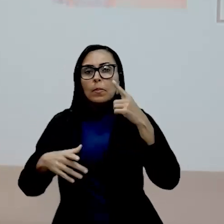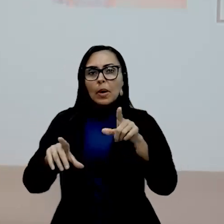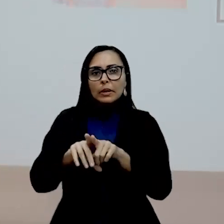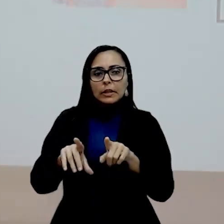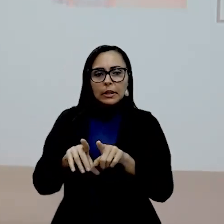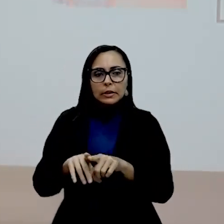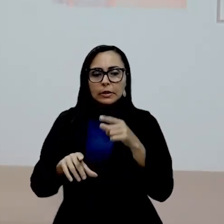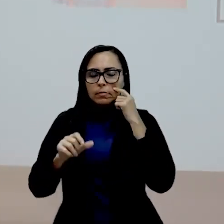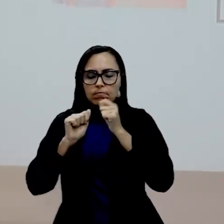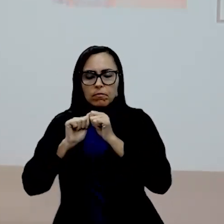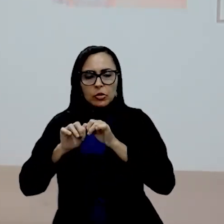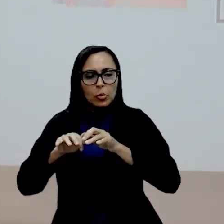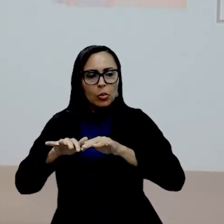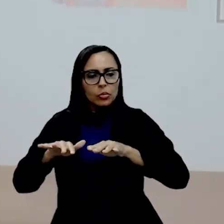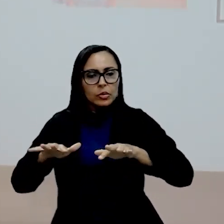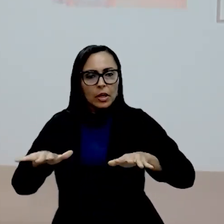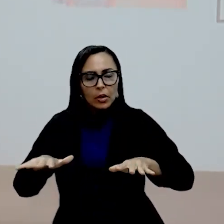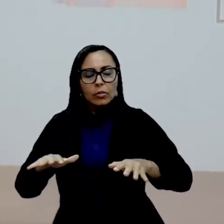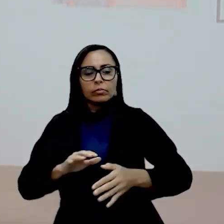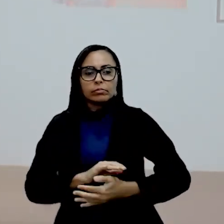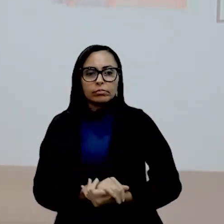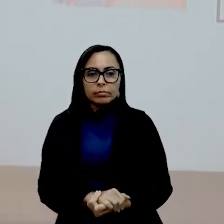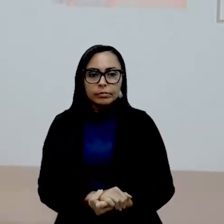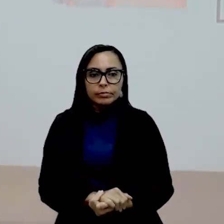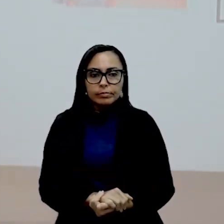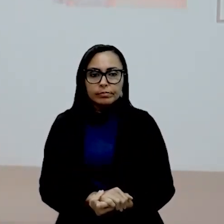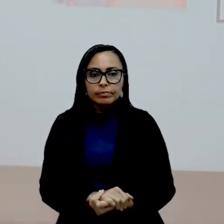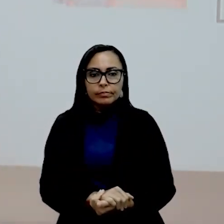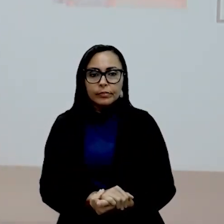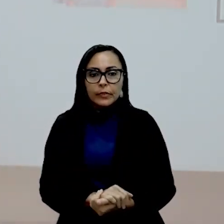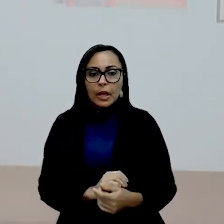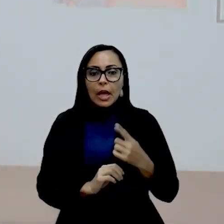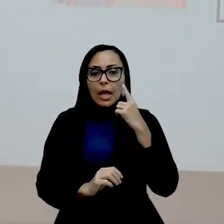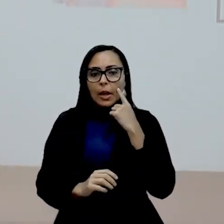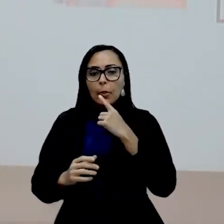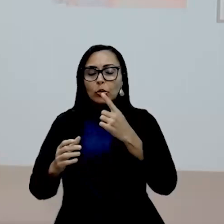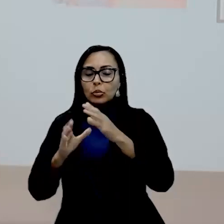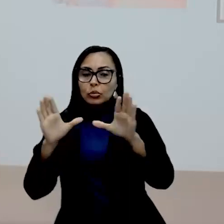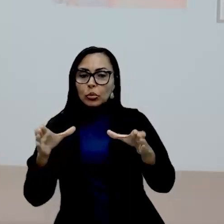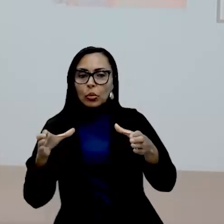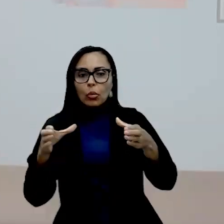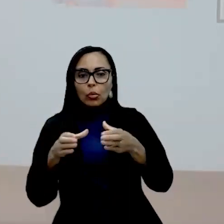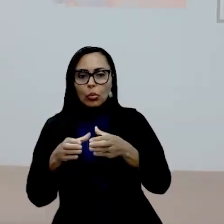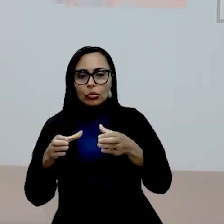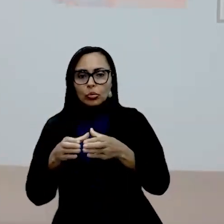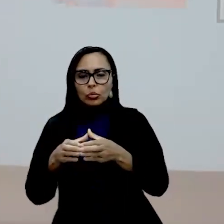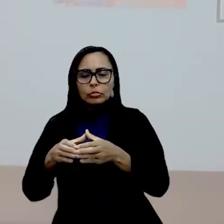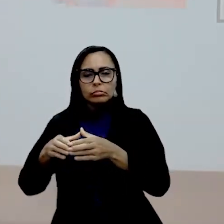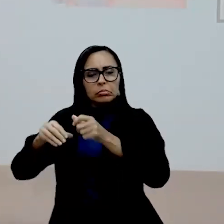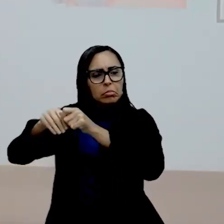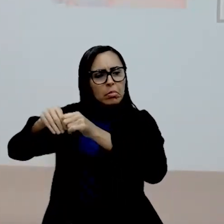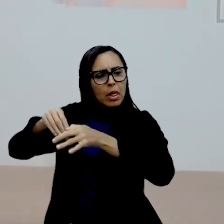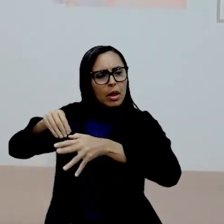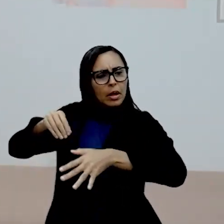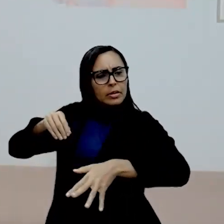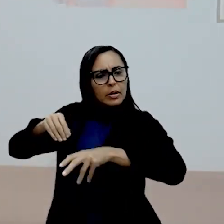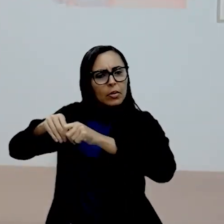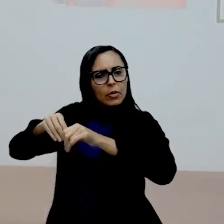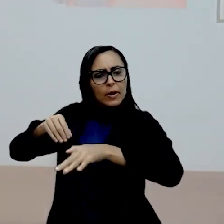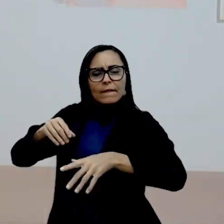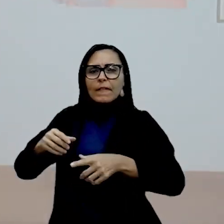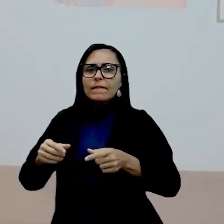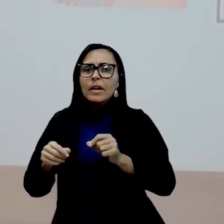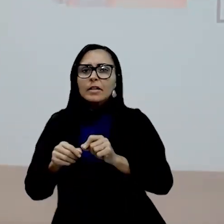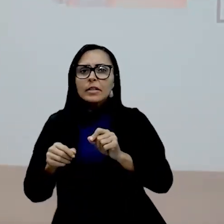vesículas seminais, que são essas glândulas que ficam aqui embaixo, elas produzem um conjunto de secreções que vão fazer com que